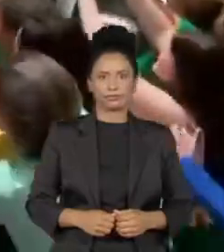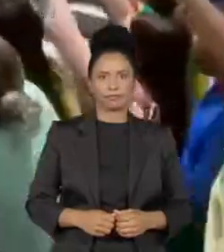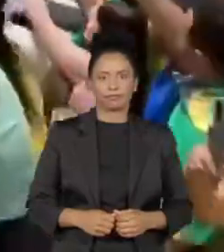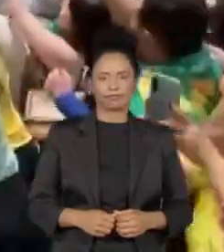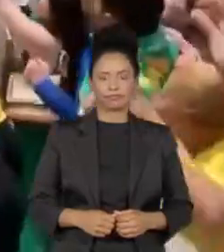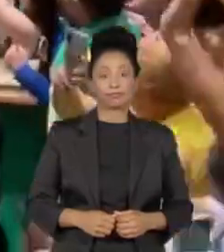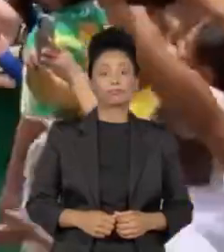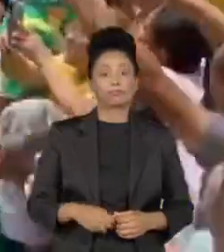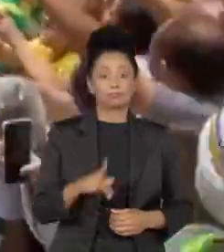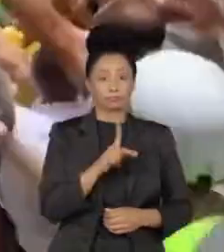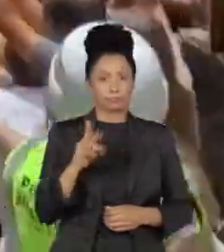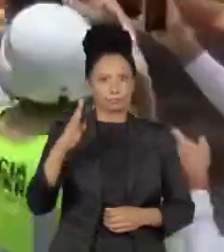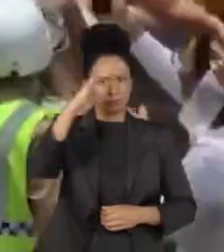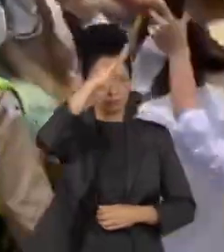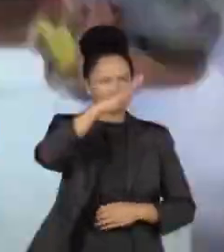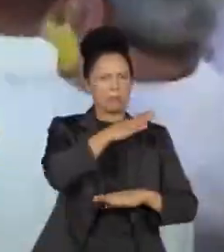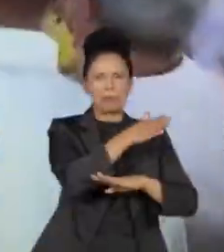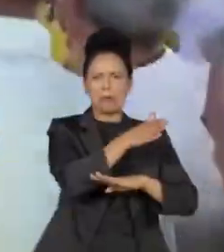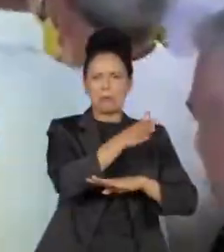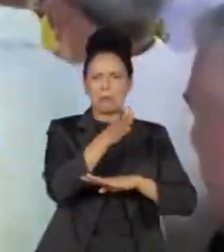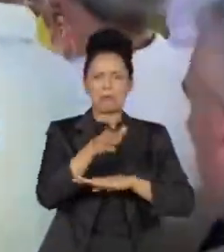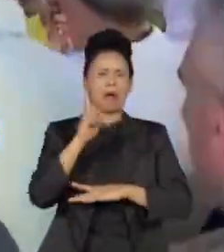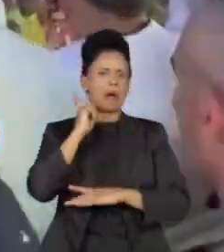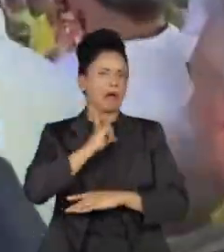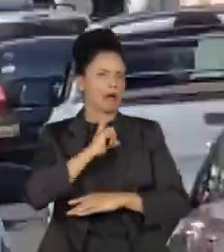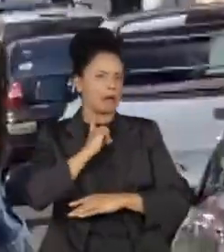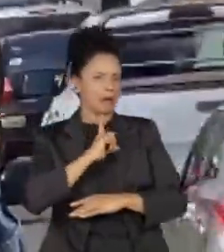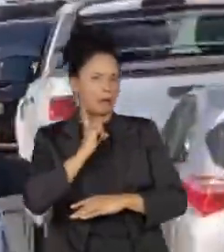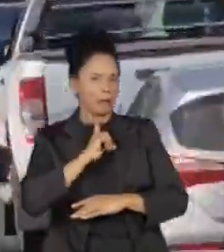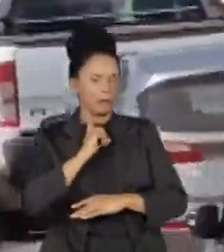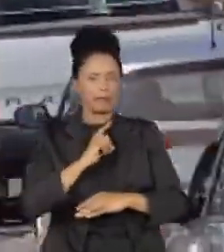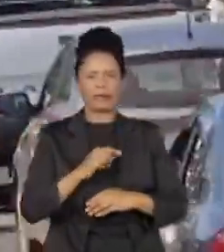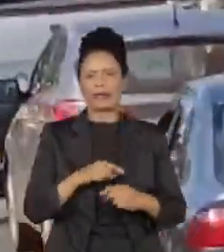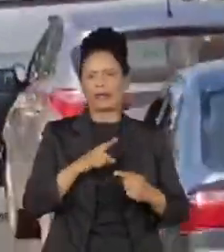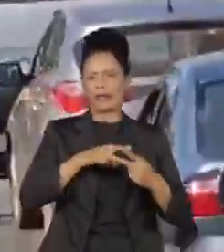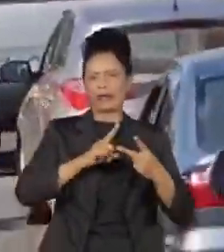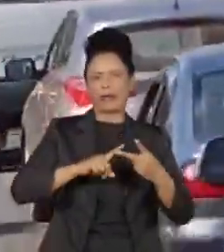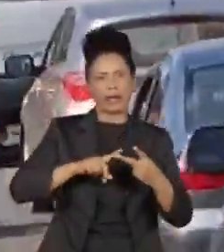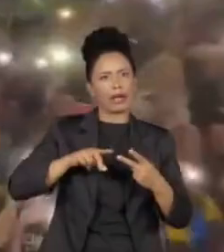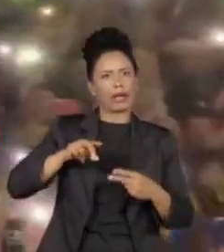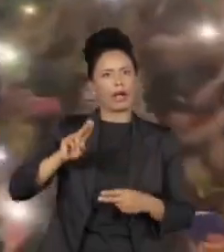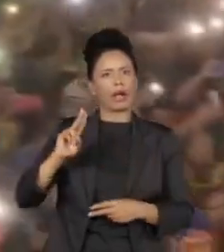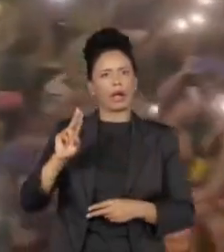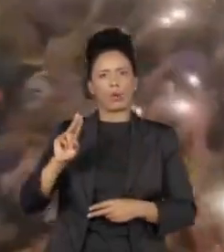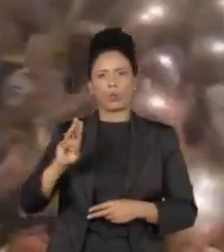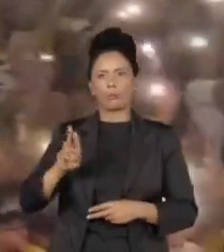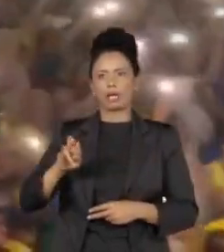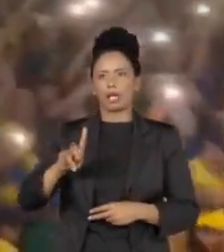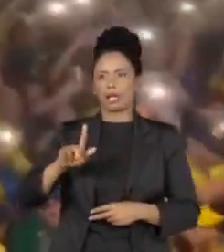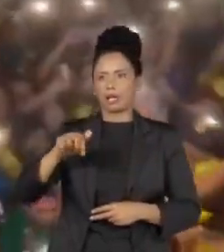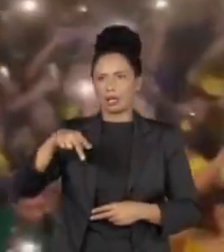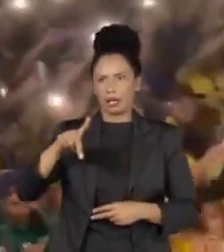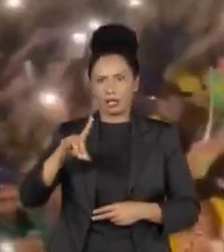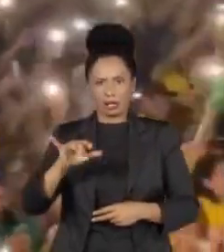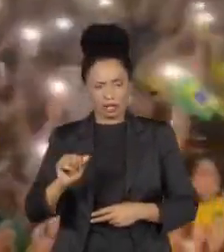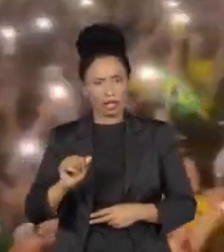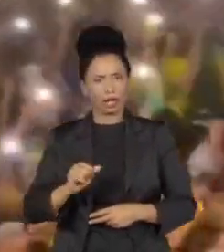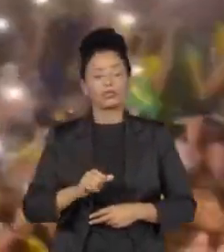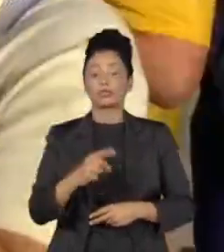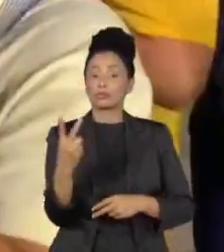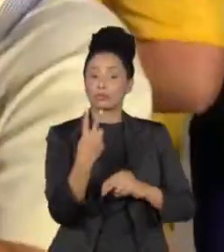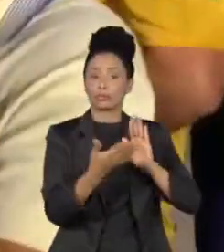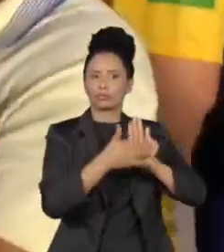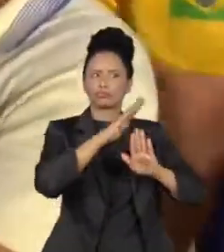Depois de fazer campanha em Governador Valadares, Teófilo Otoni e Uberlândia, na quinta visita a Minas Gerais, só neste segundo